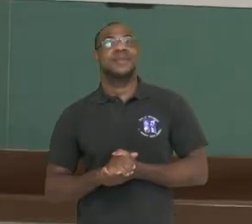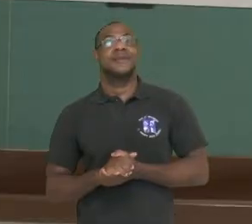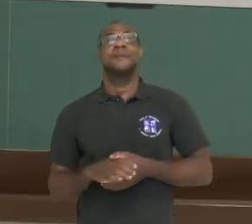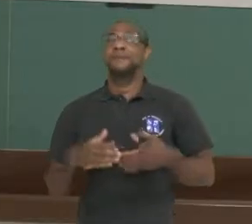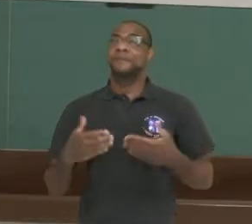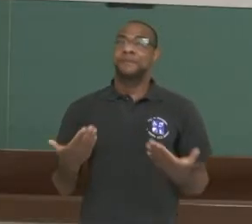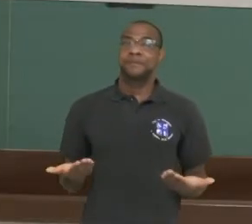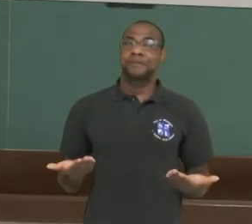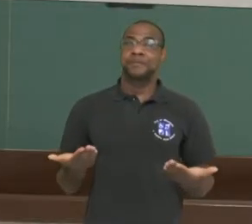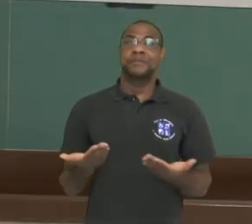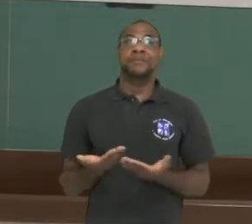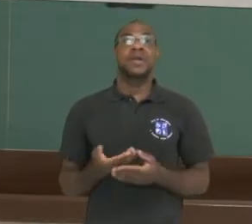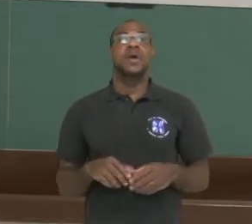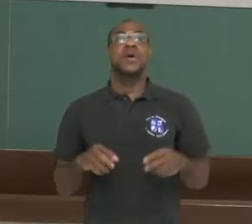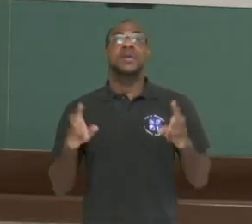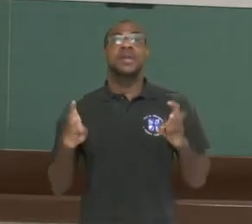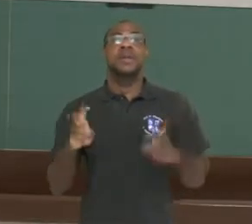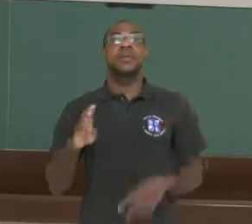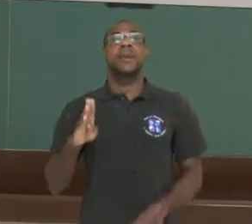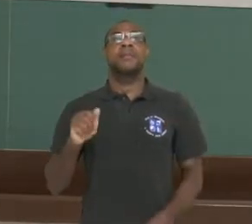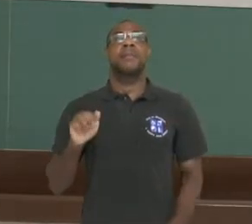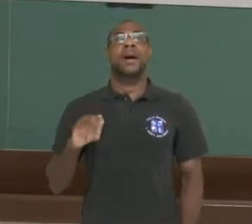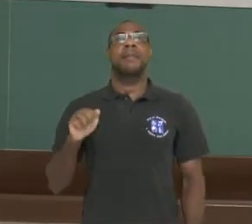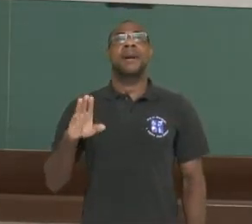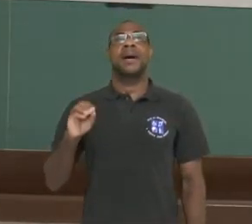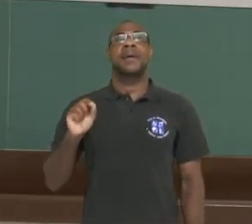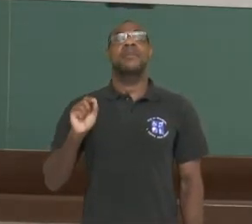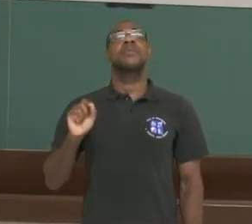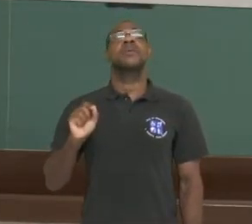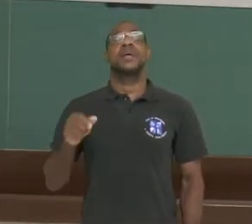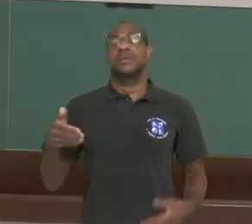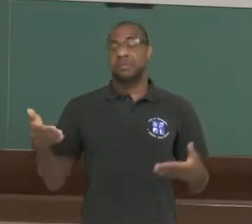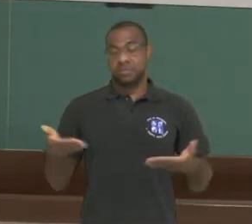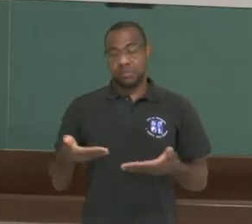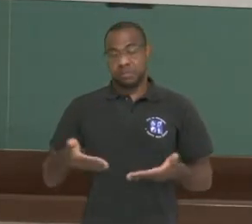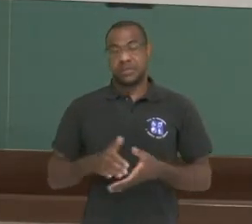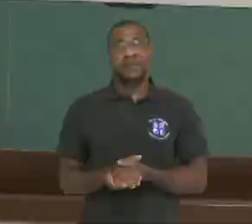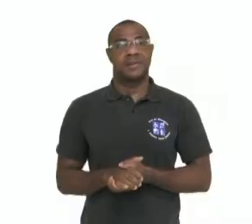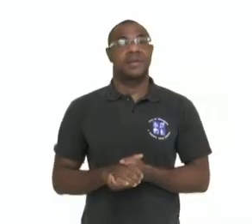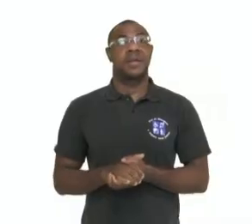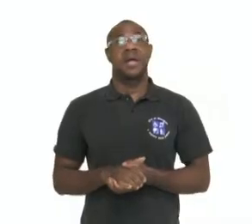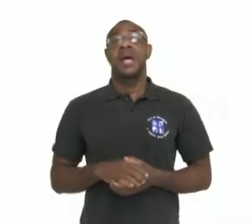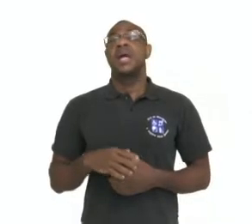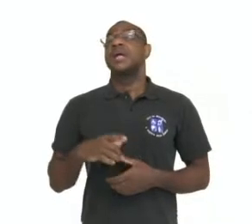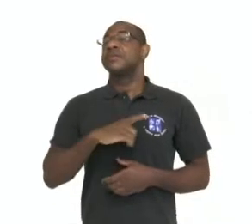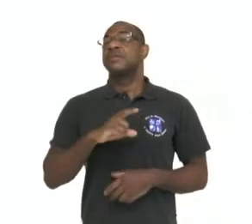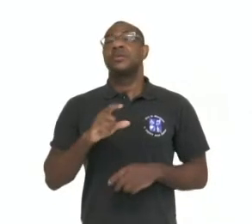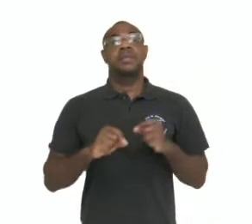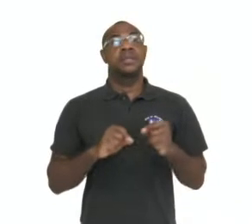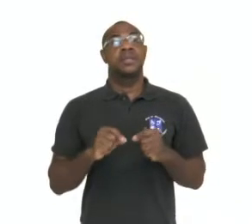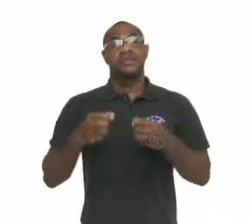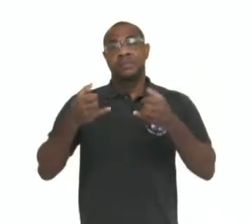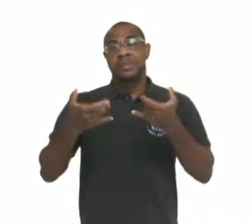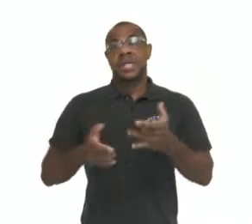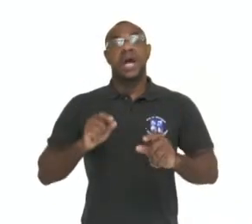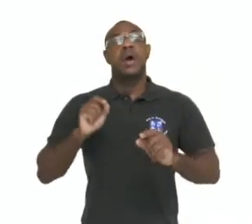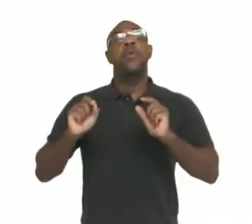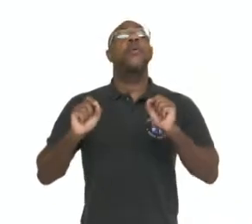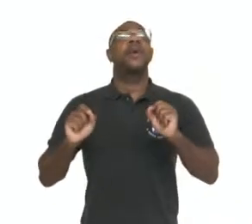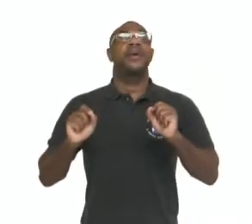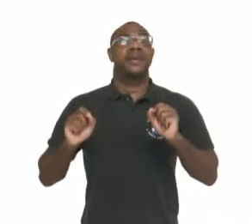a eles. O tema bárbaro na atualidade, uma exposição realizada no ano passado buscou desmistificar, nos dias atuais, né,